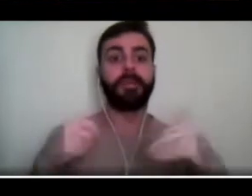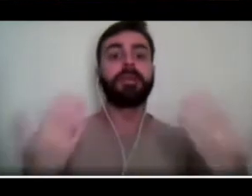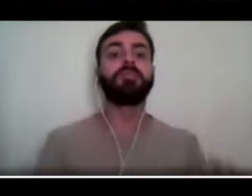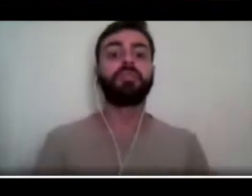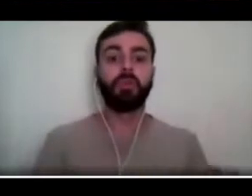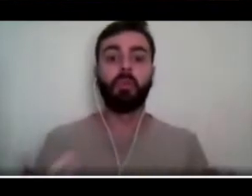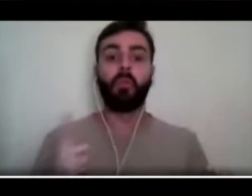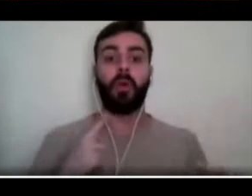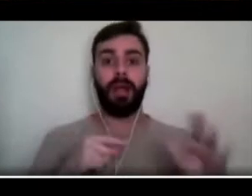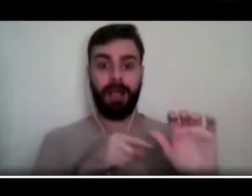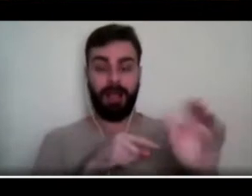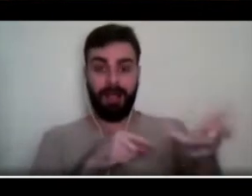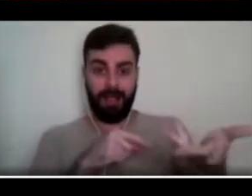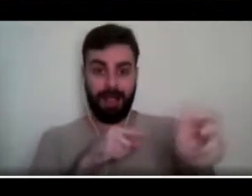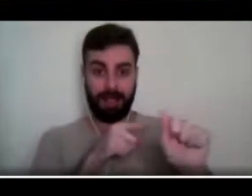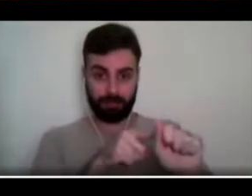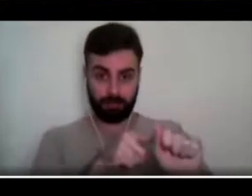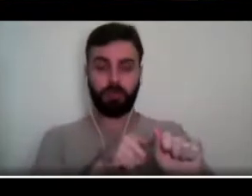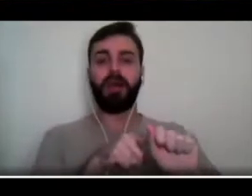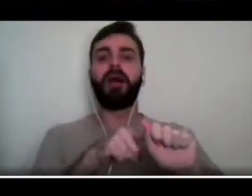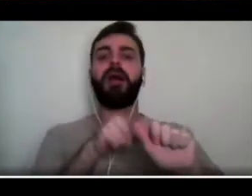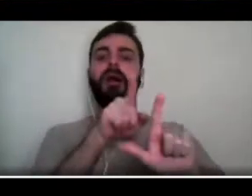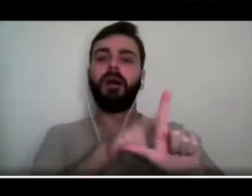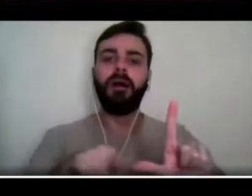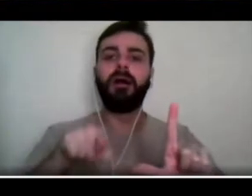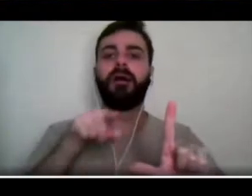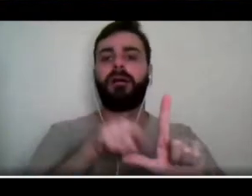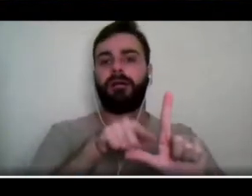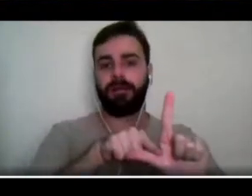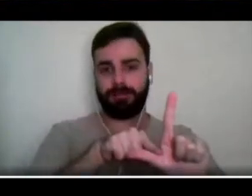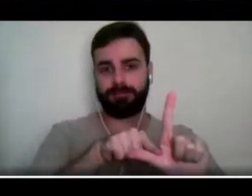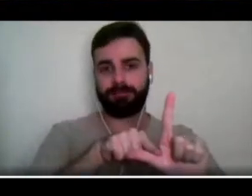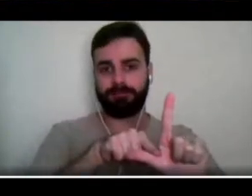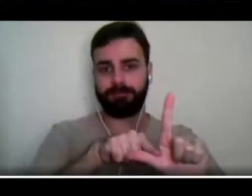perpendicular à velocidade. Então, na letra D,